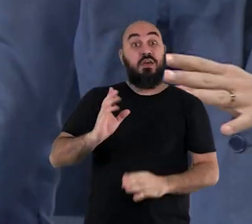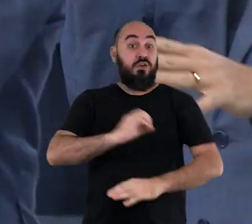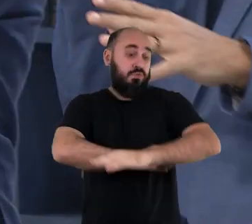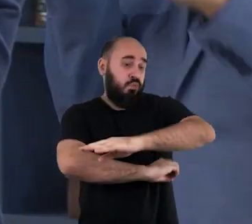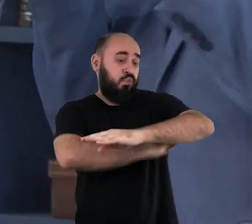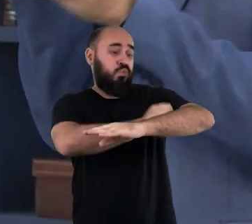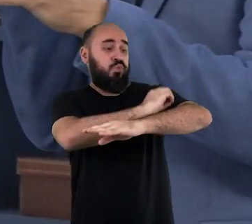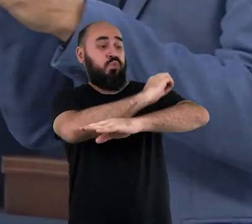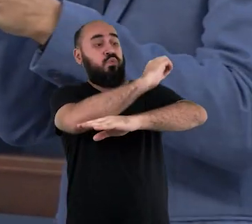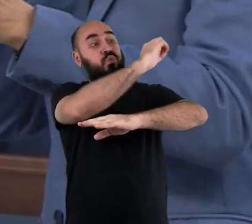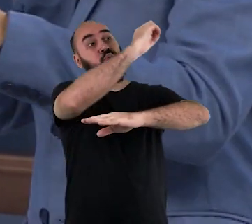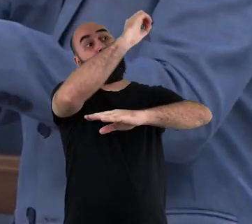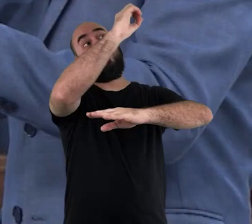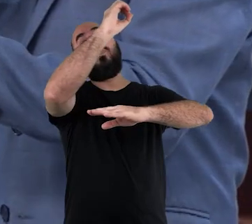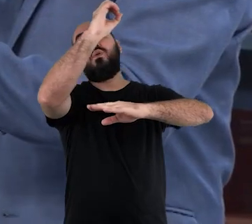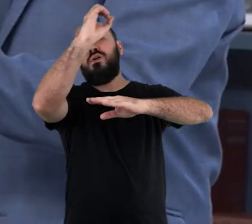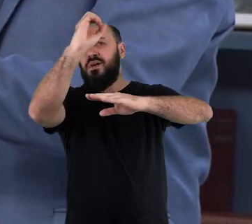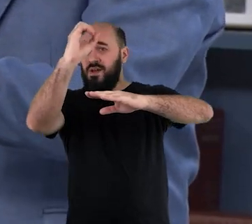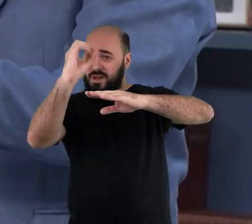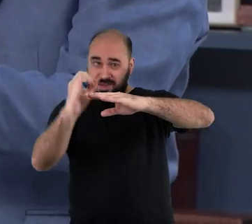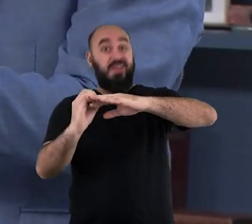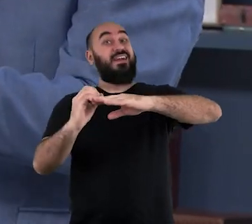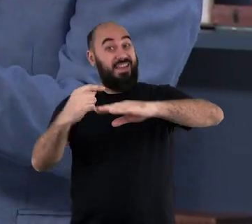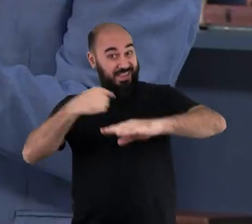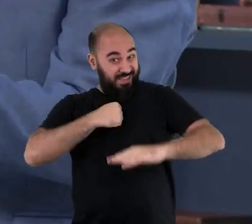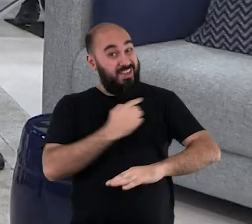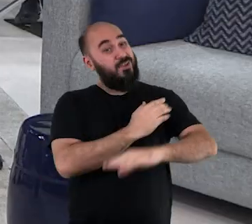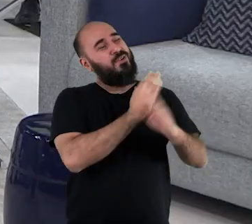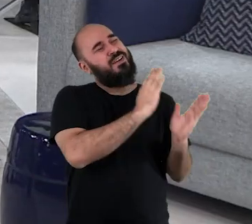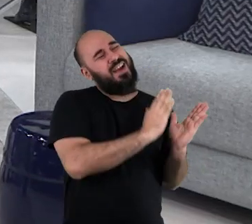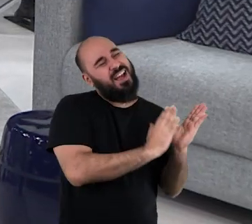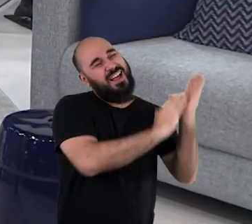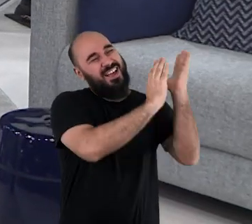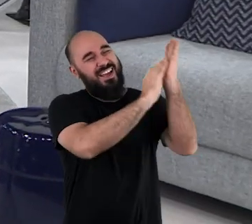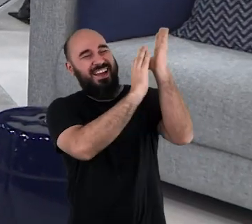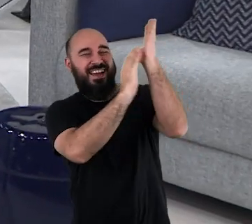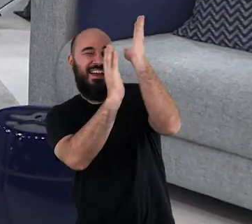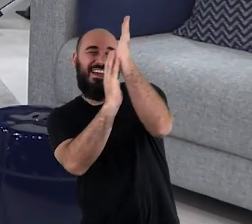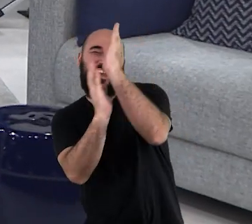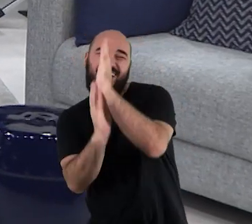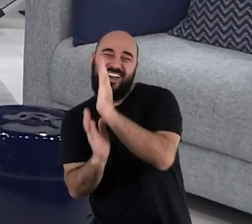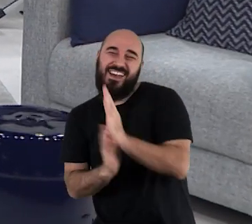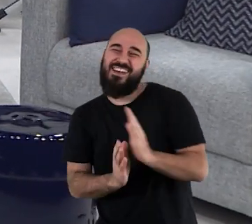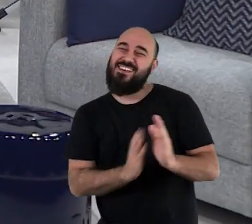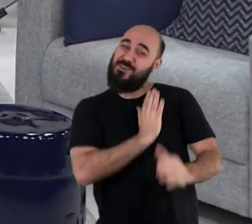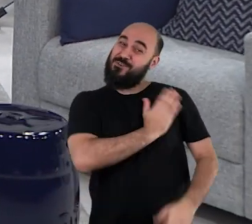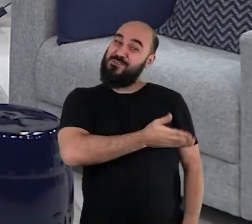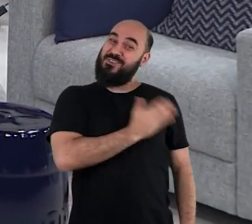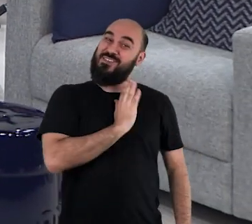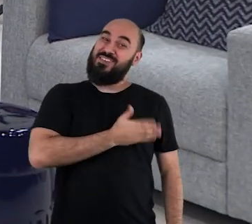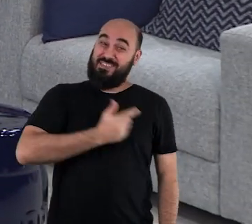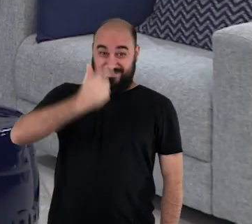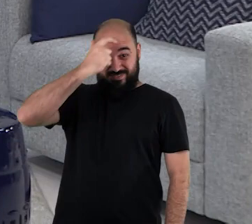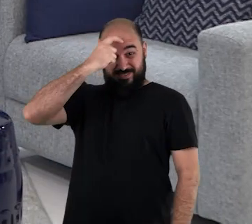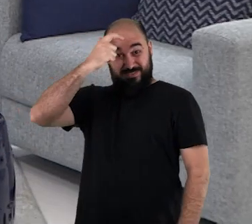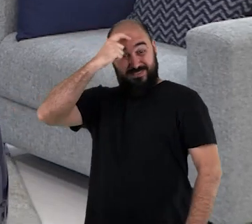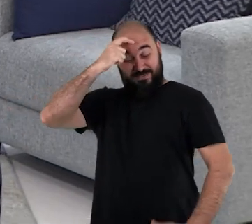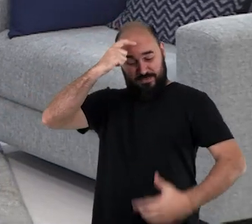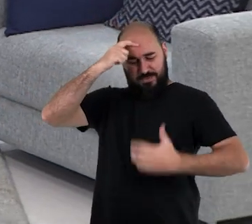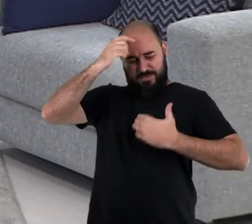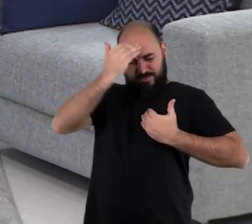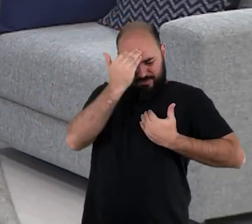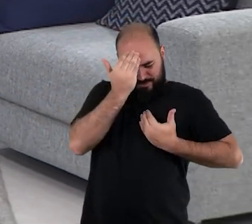dia até o sol se pôr. Com nosso coração e com